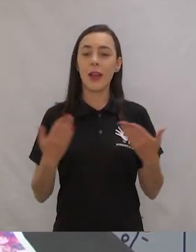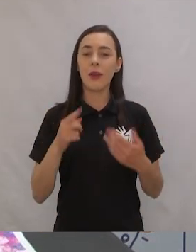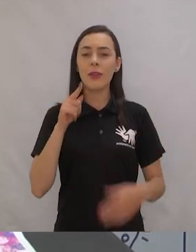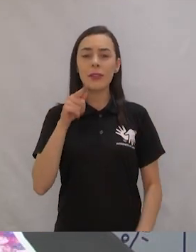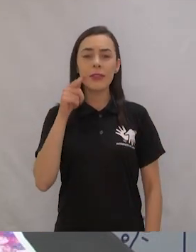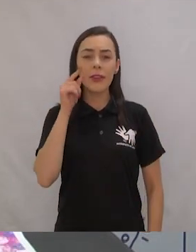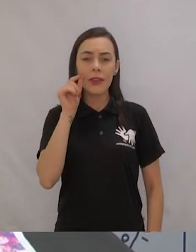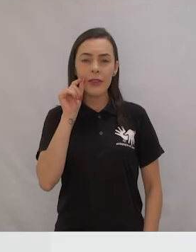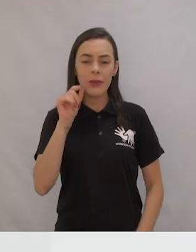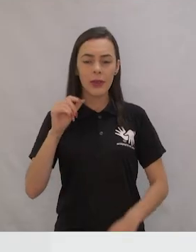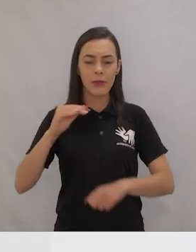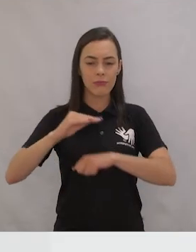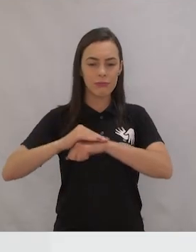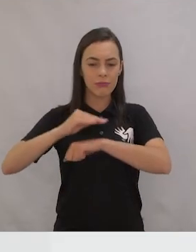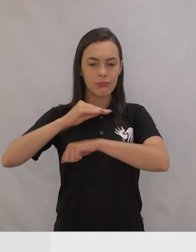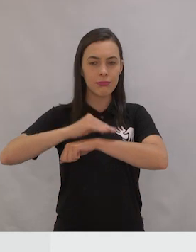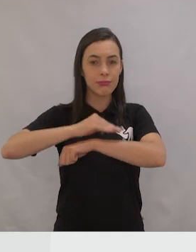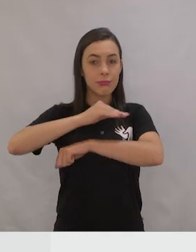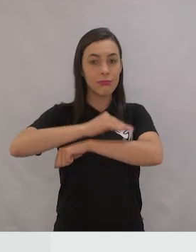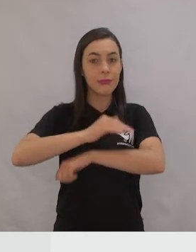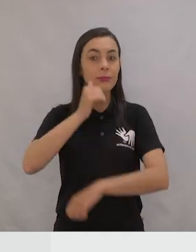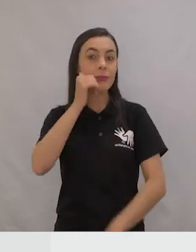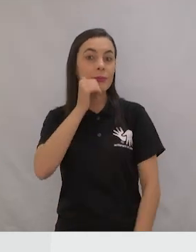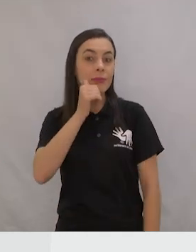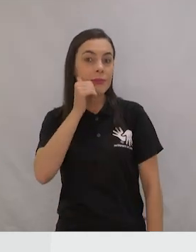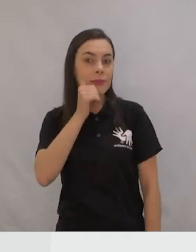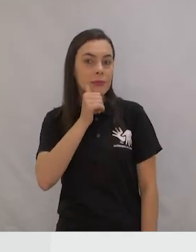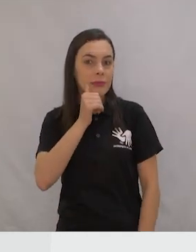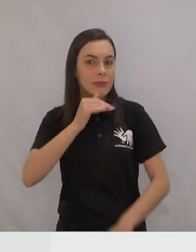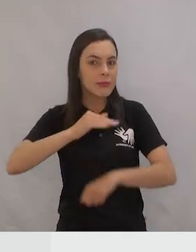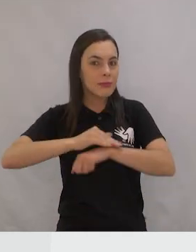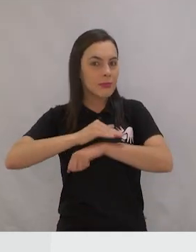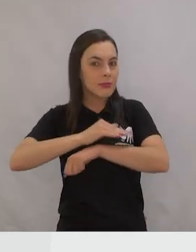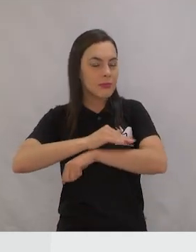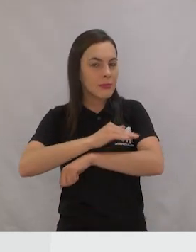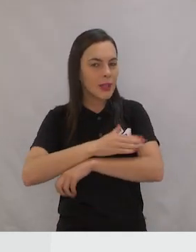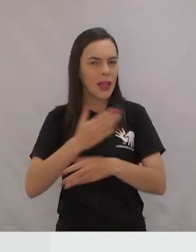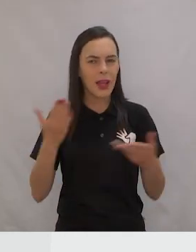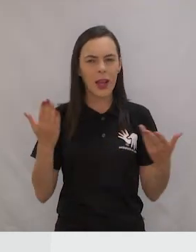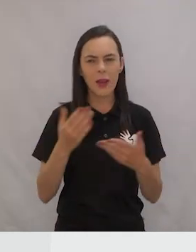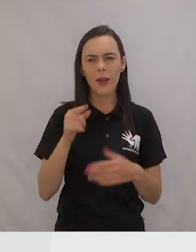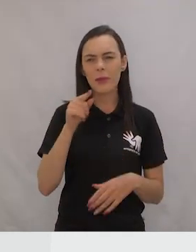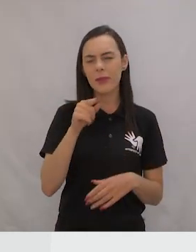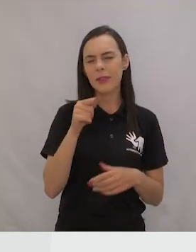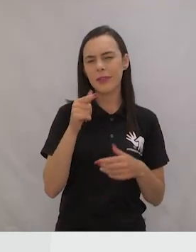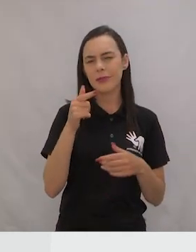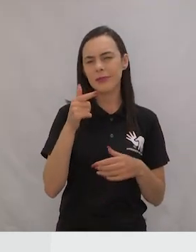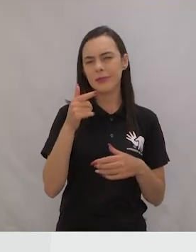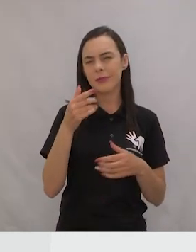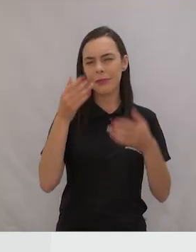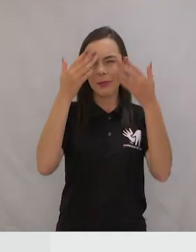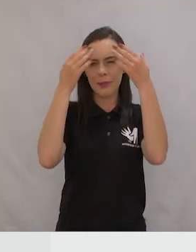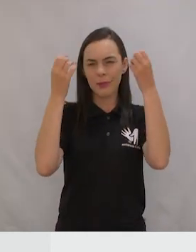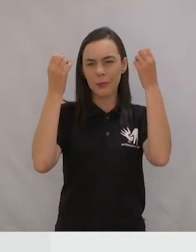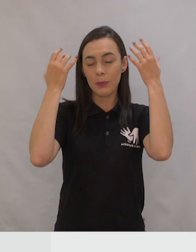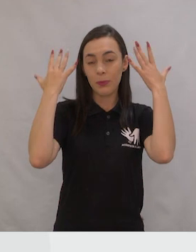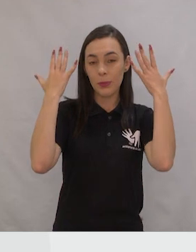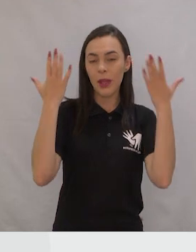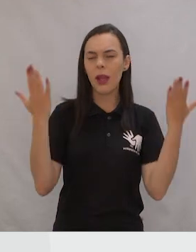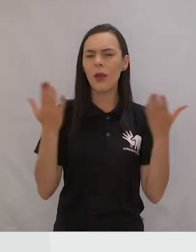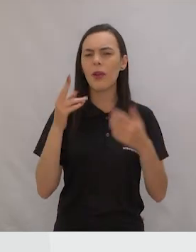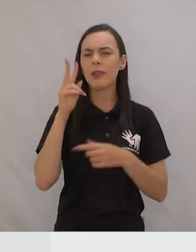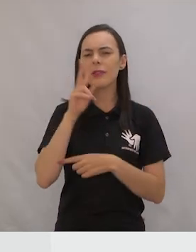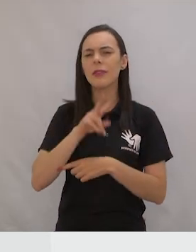Encontre a sapinha. Esse agora é para descontrair. Esquecer um pouquinho da